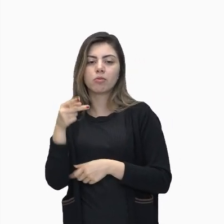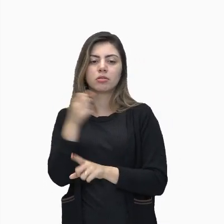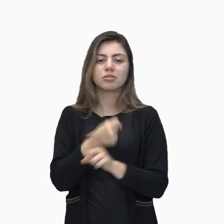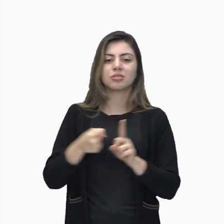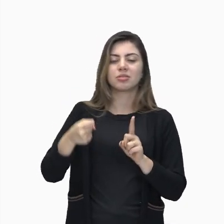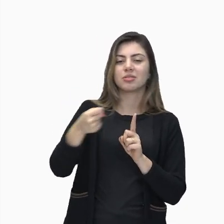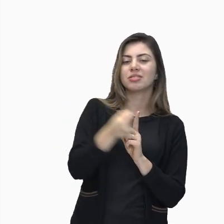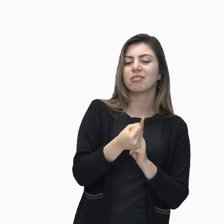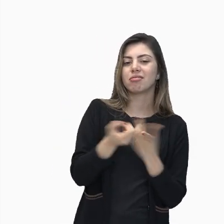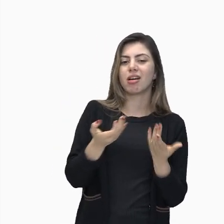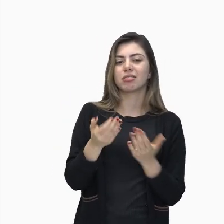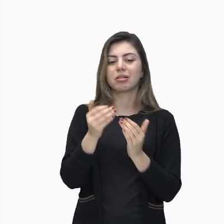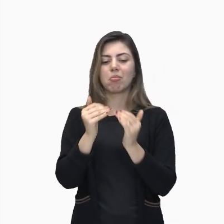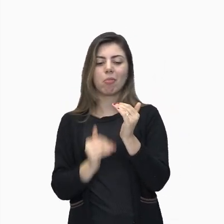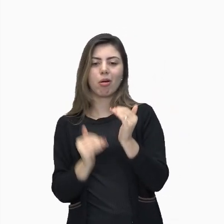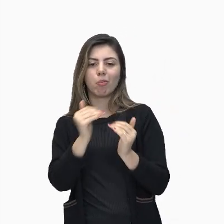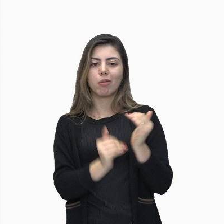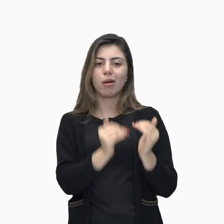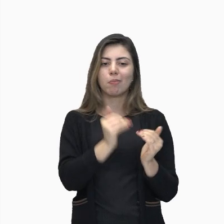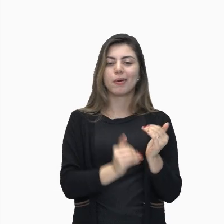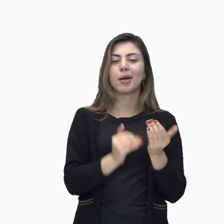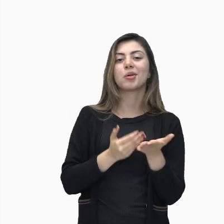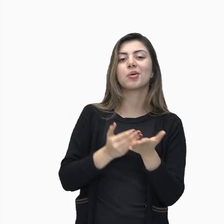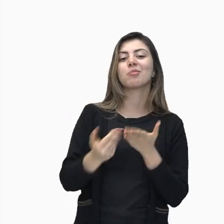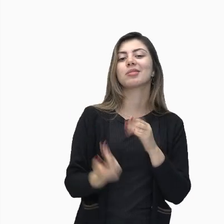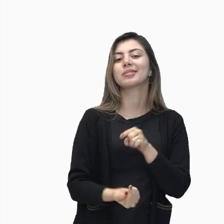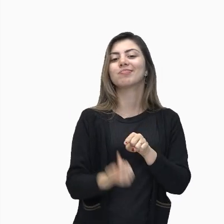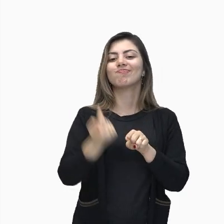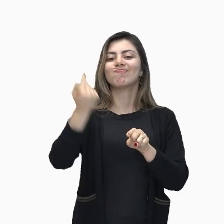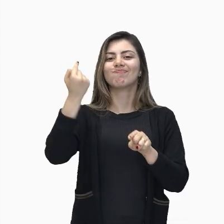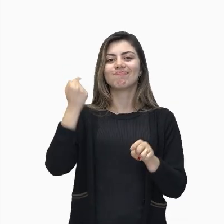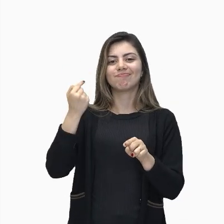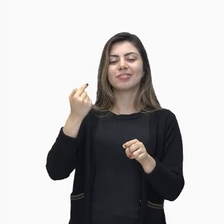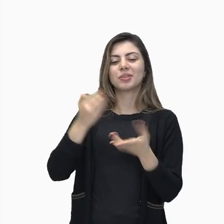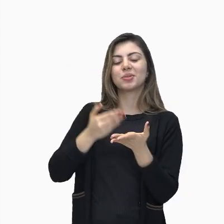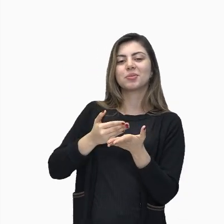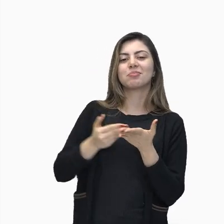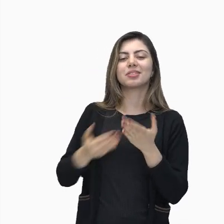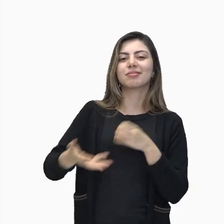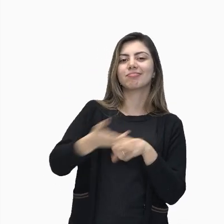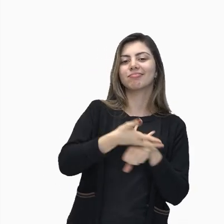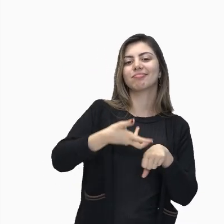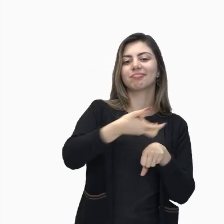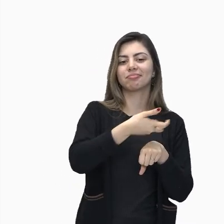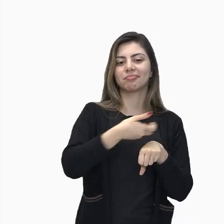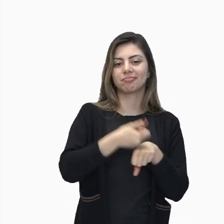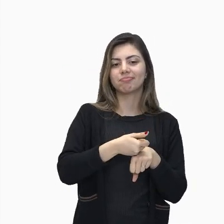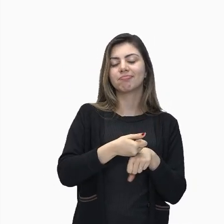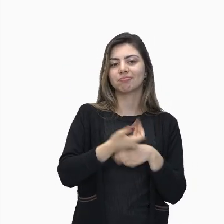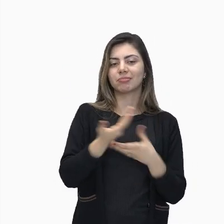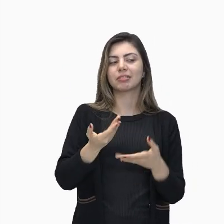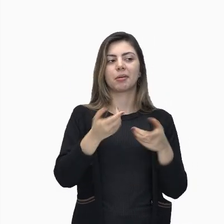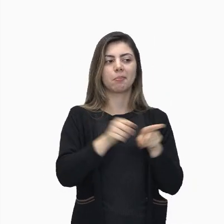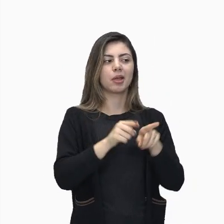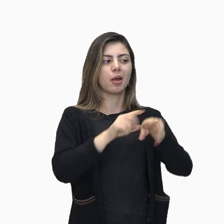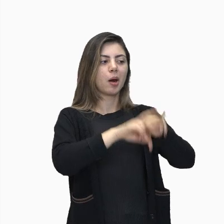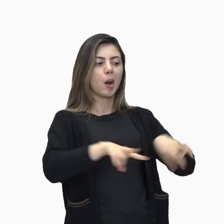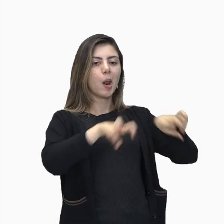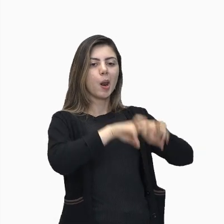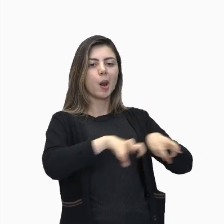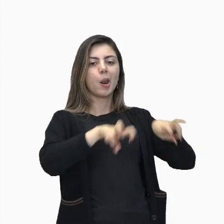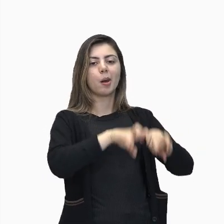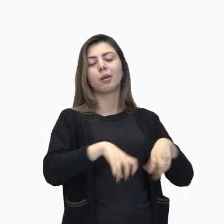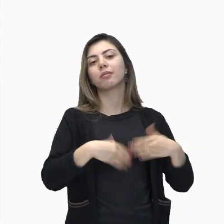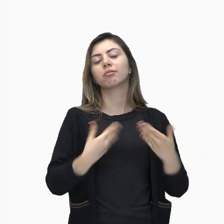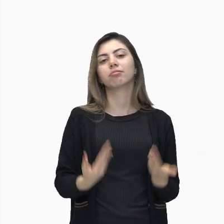social que se origina no passado, lá desde a época da colonização de exploração. A colonização de